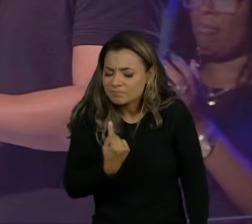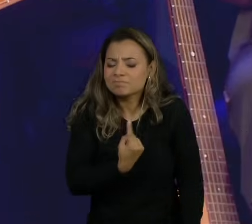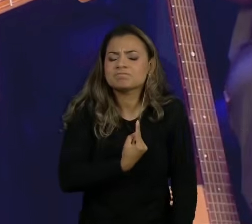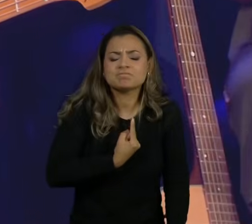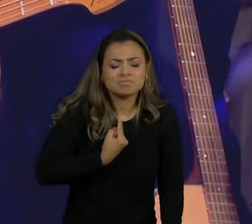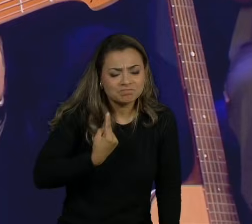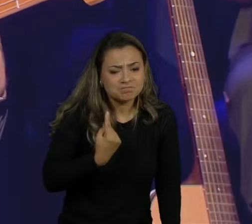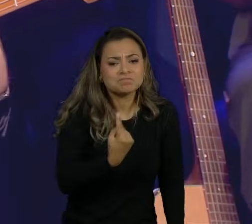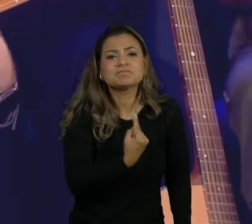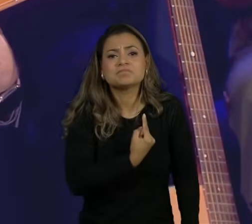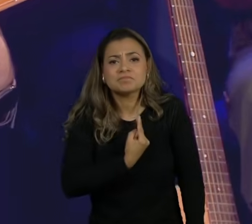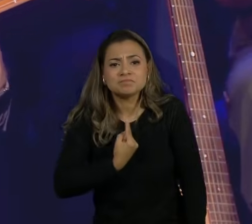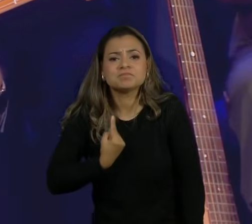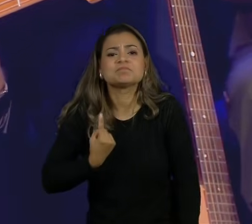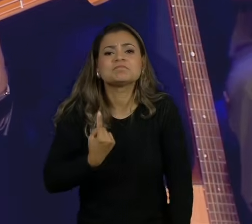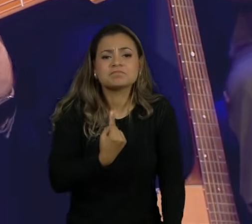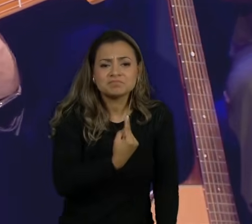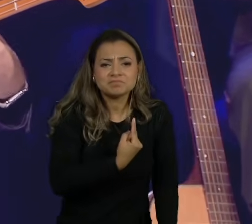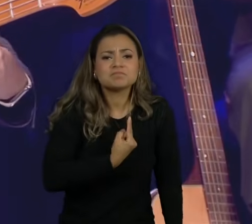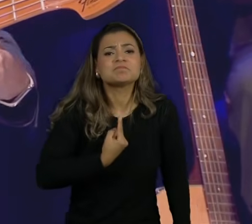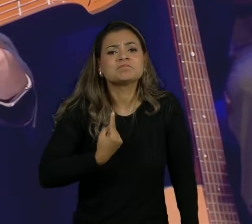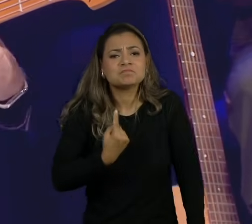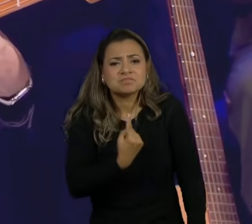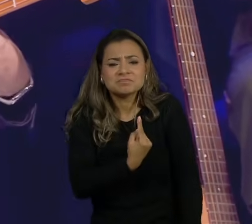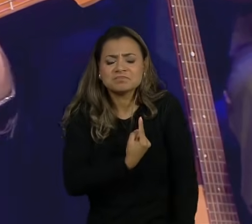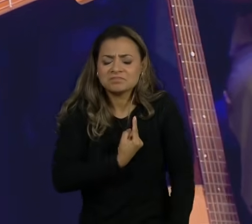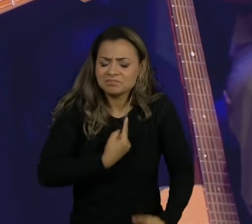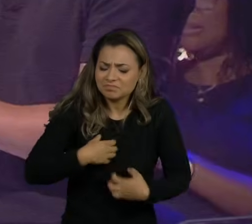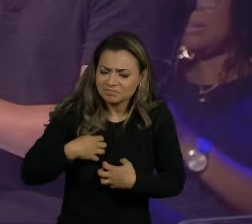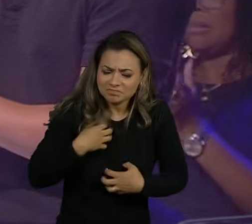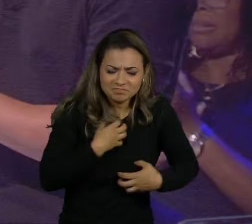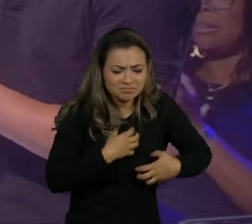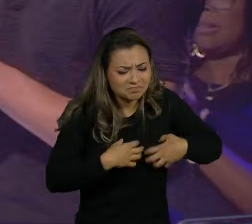tudo demorando em ser tão ruim,